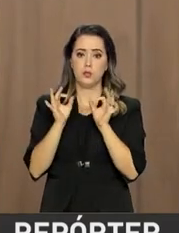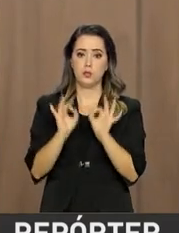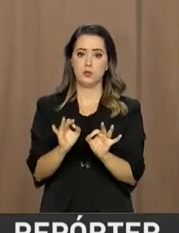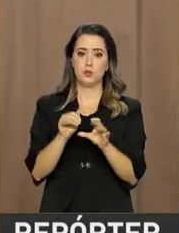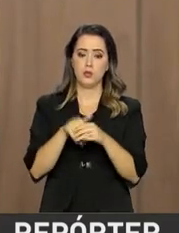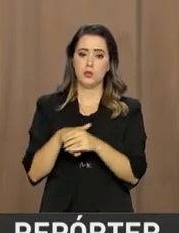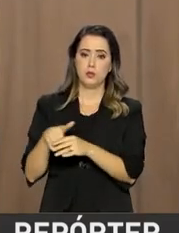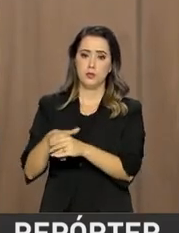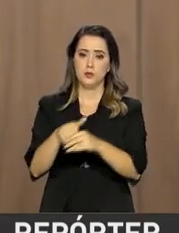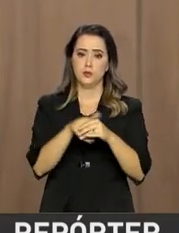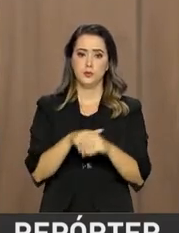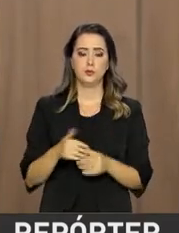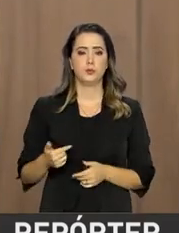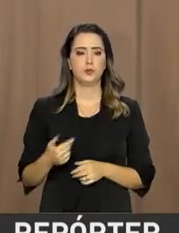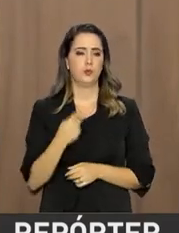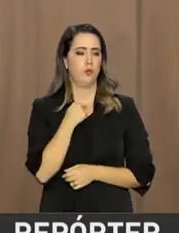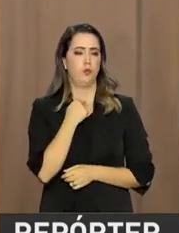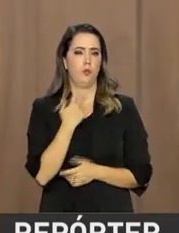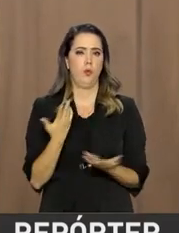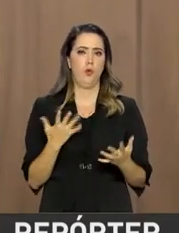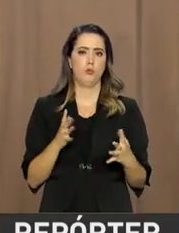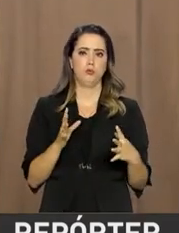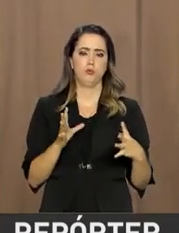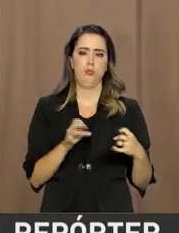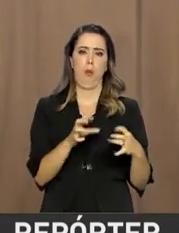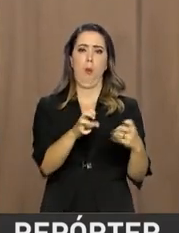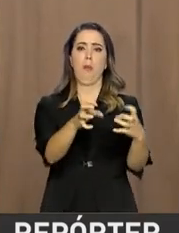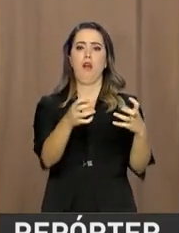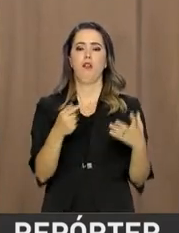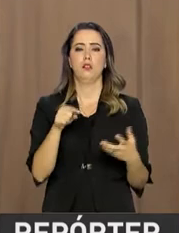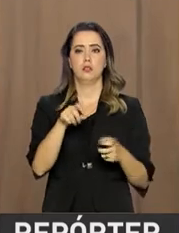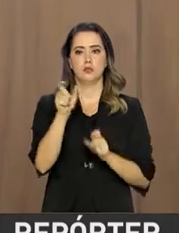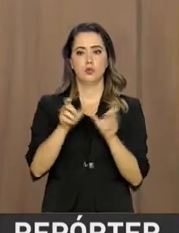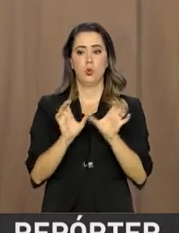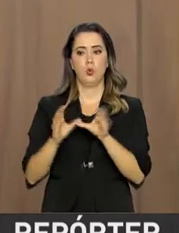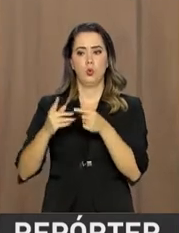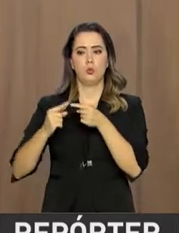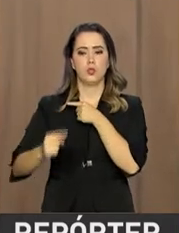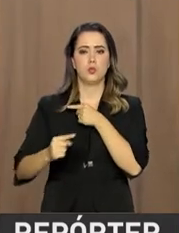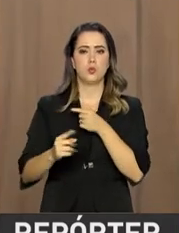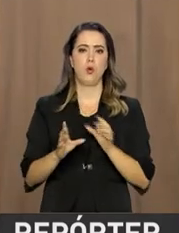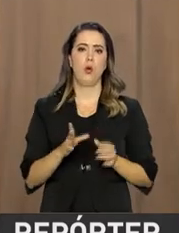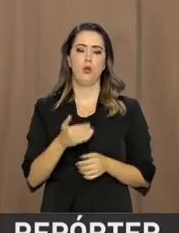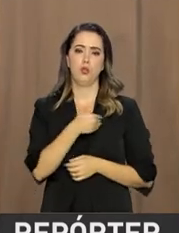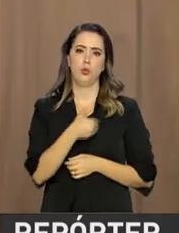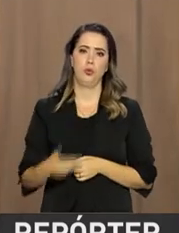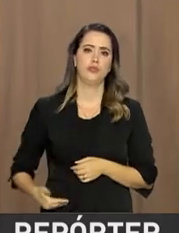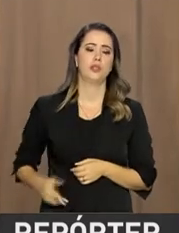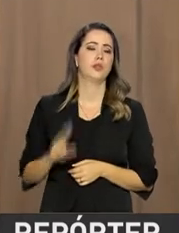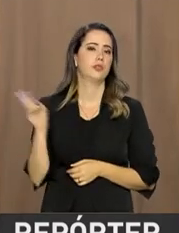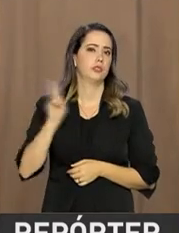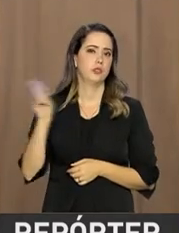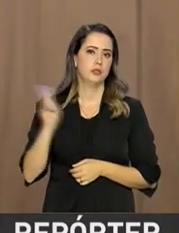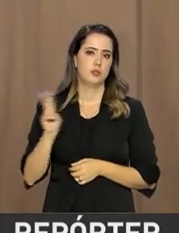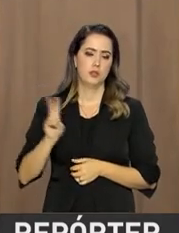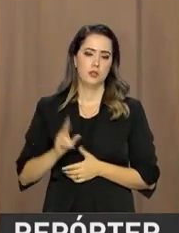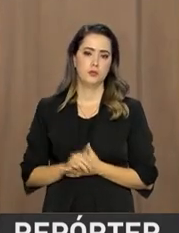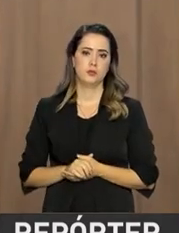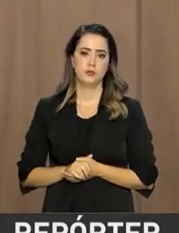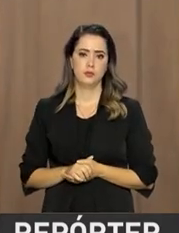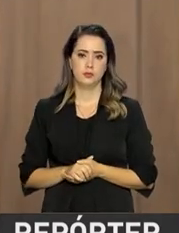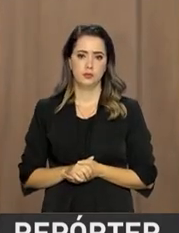eleições ea não agressão aos que se opõem ao regime que ora lá está